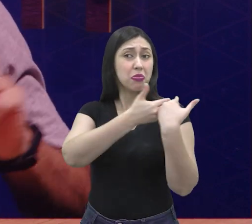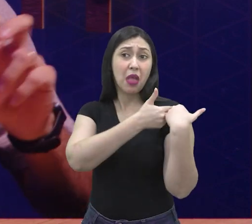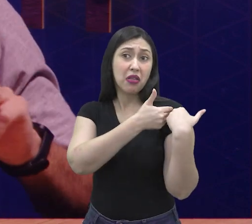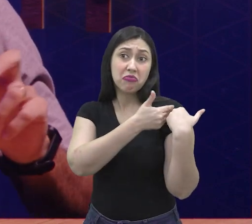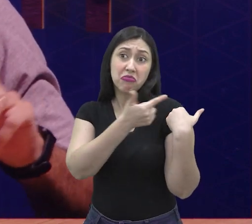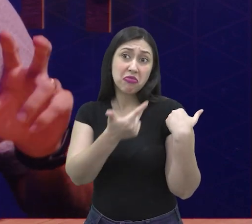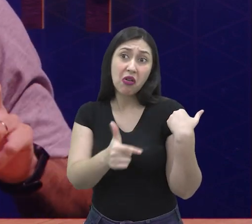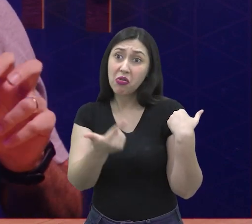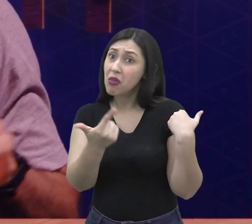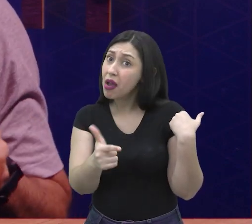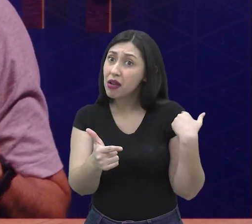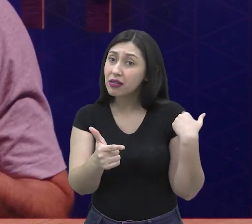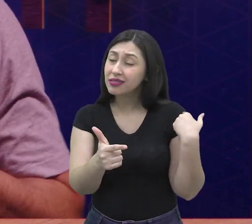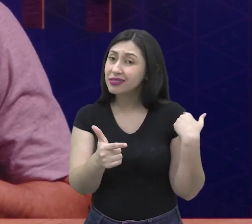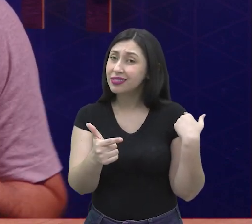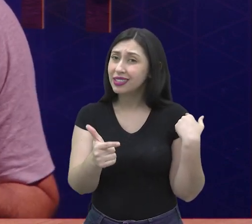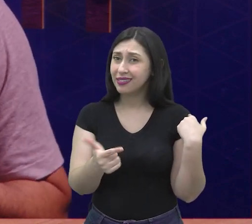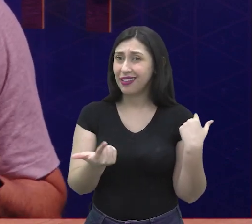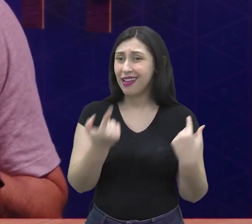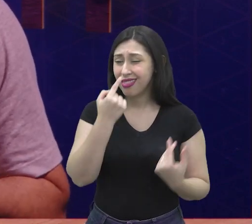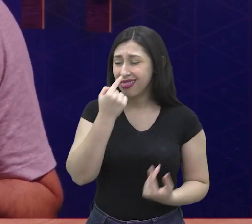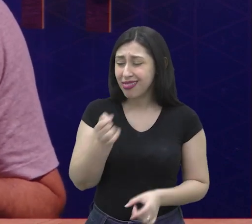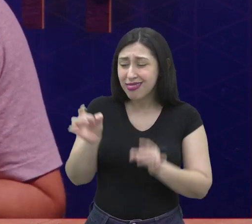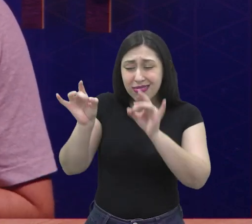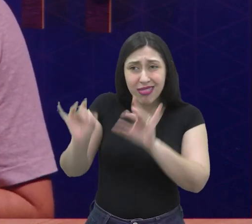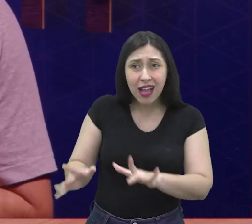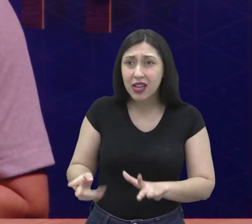de não propositais, vou chamar aqui de